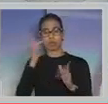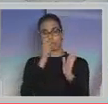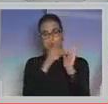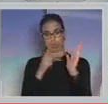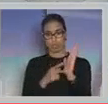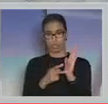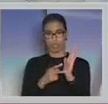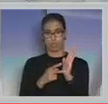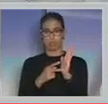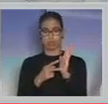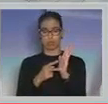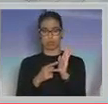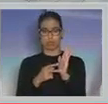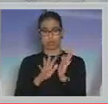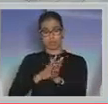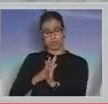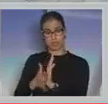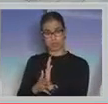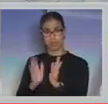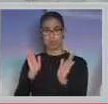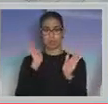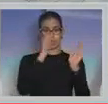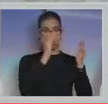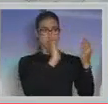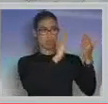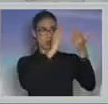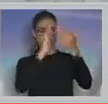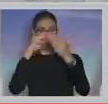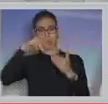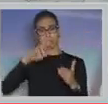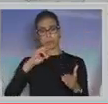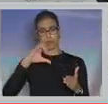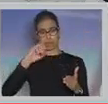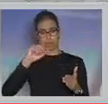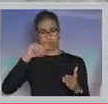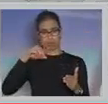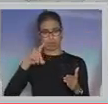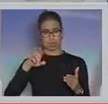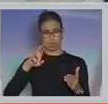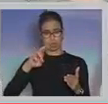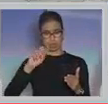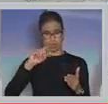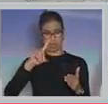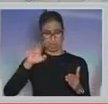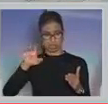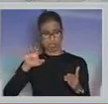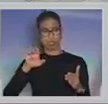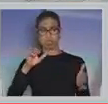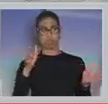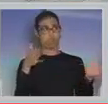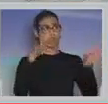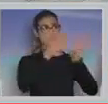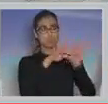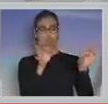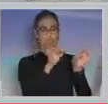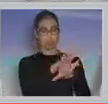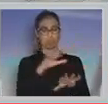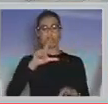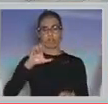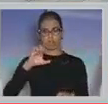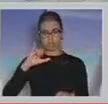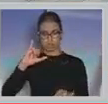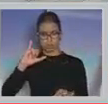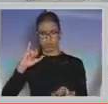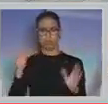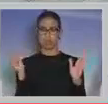é sobre samba da Biblioteca Mário de Andrade foi extinto deputada Leci Brandão denunciou já esse